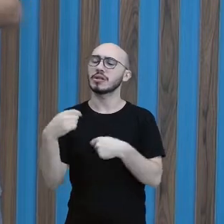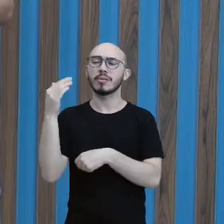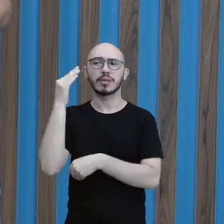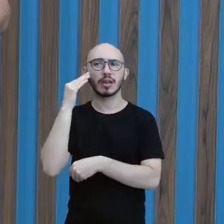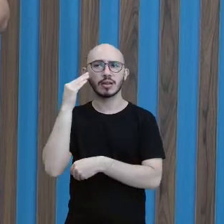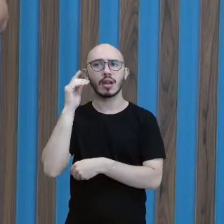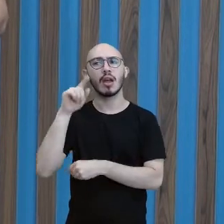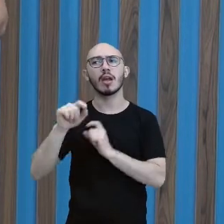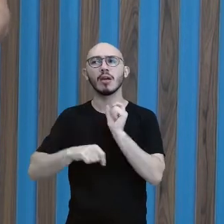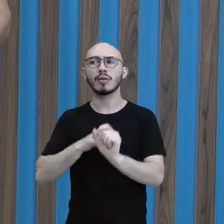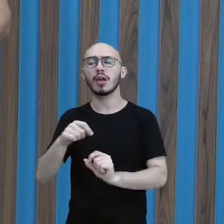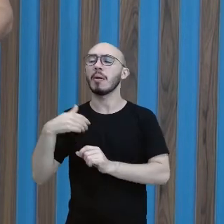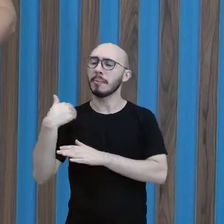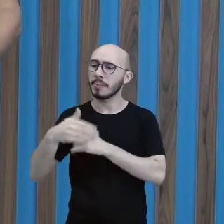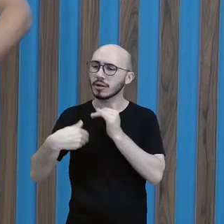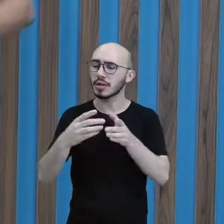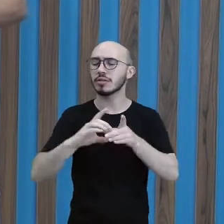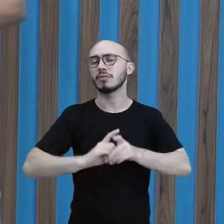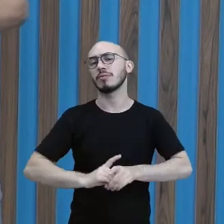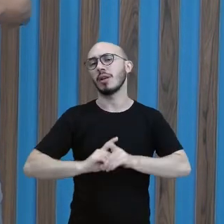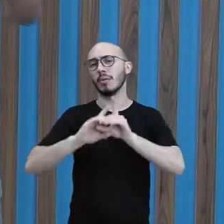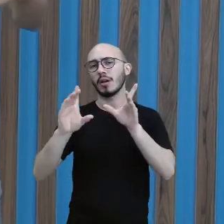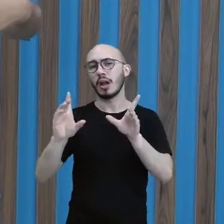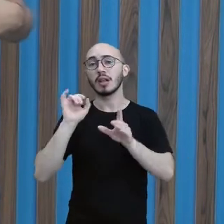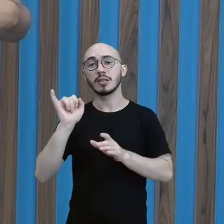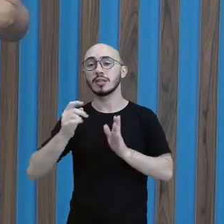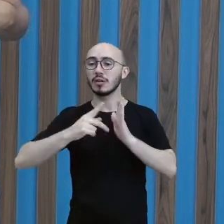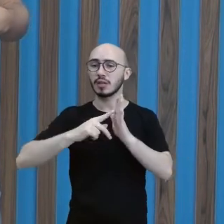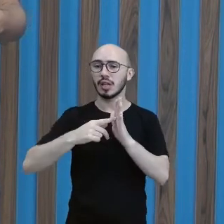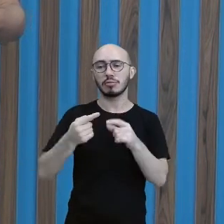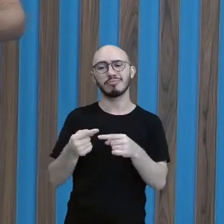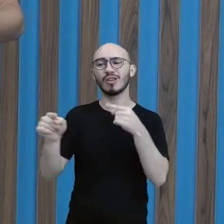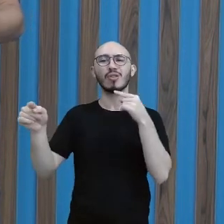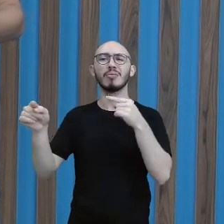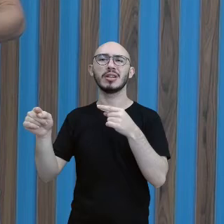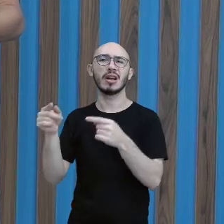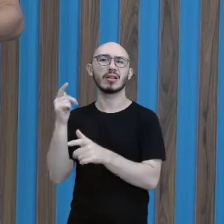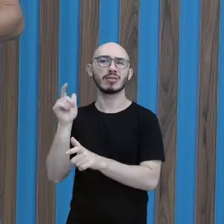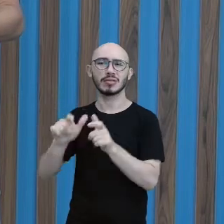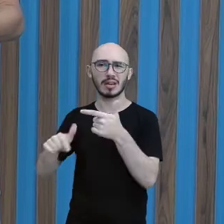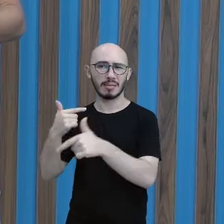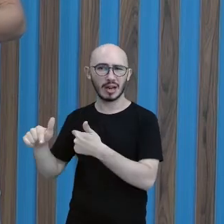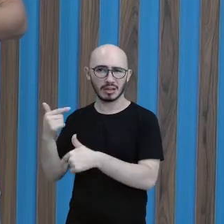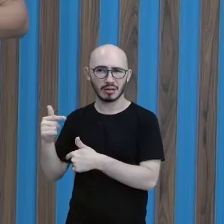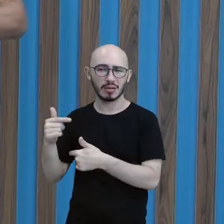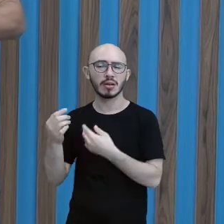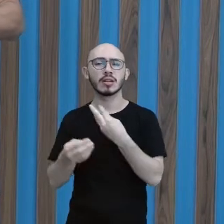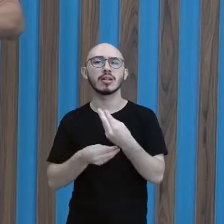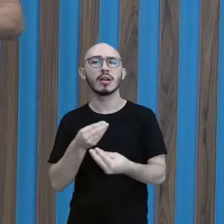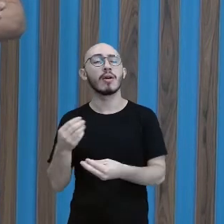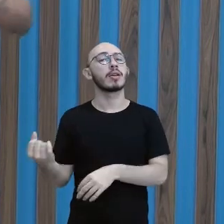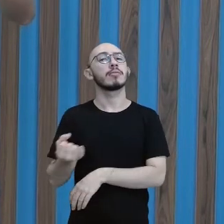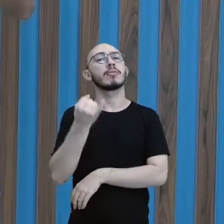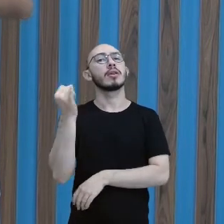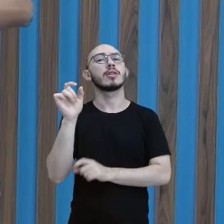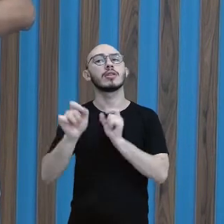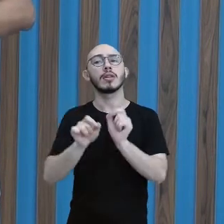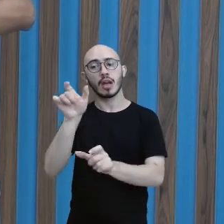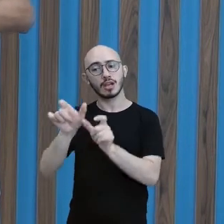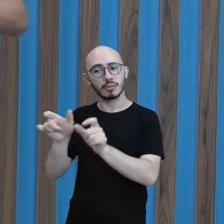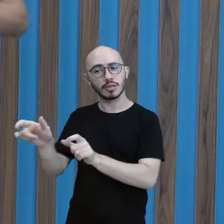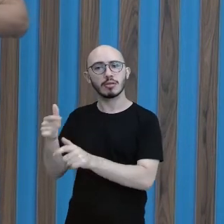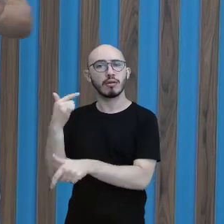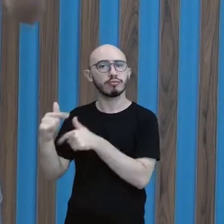isso como um processo democrático. Se o sindicato não atende à necessidade dos trabalhadores ou das trabalhadoras, é importante que esses